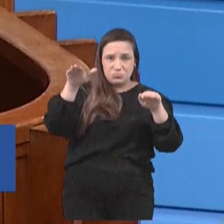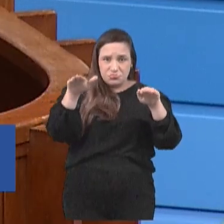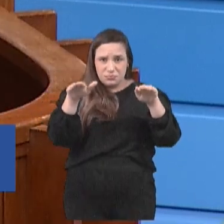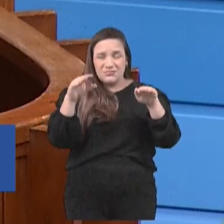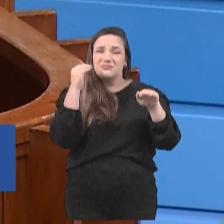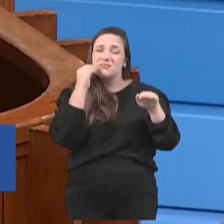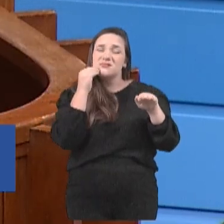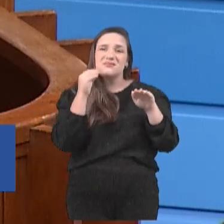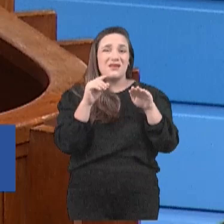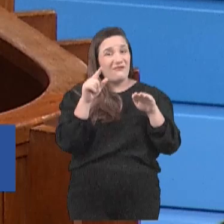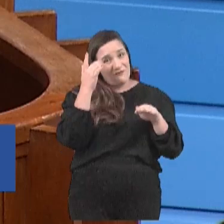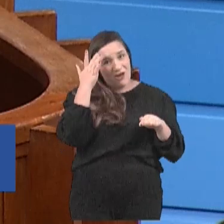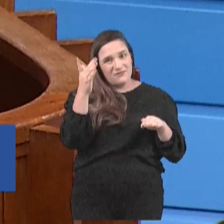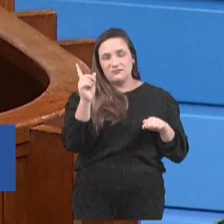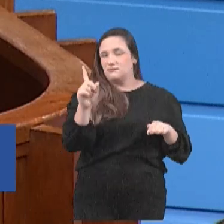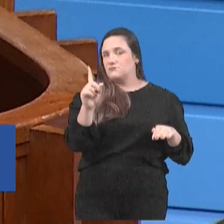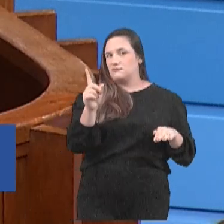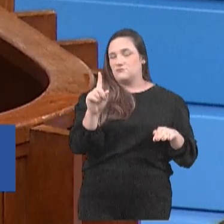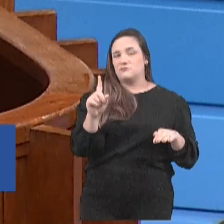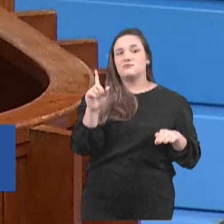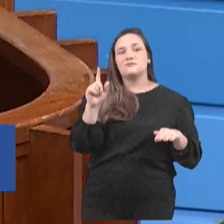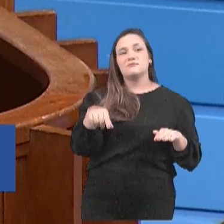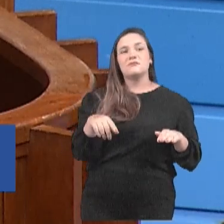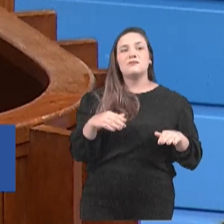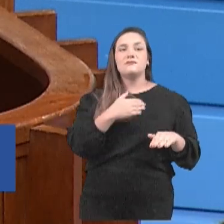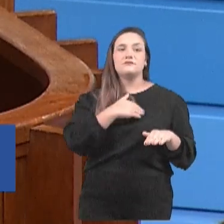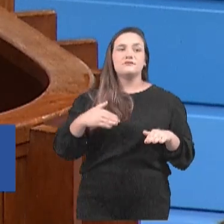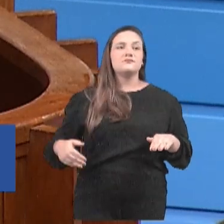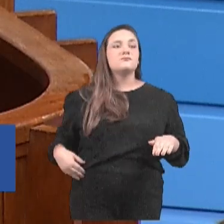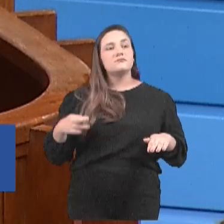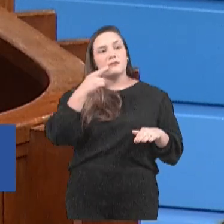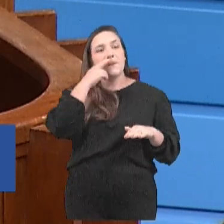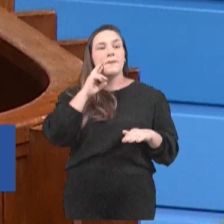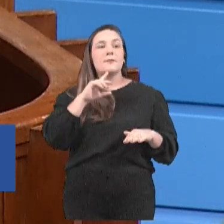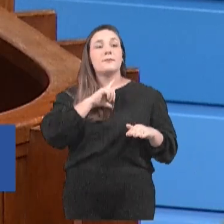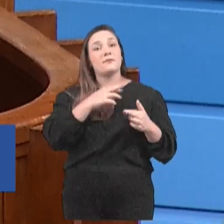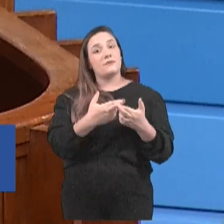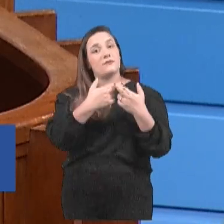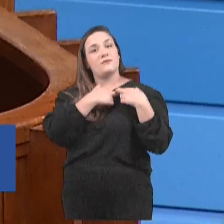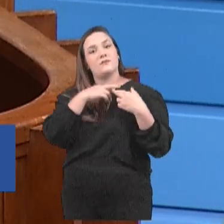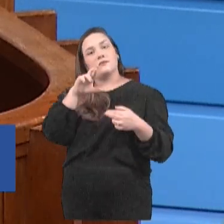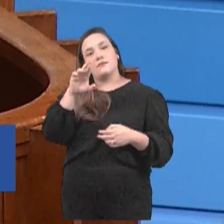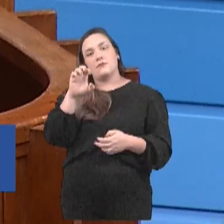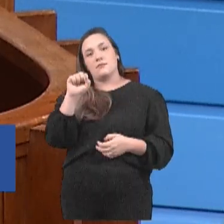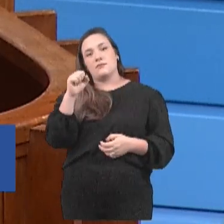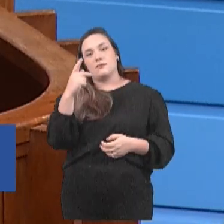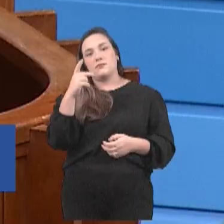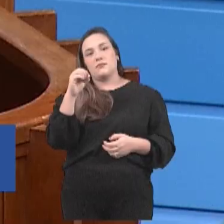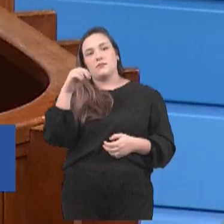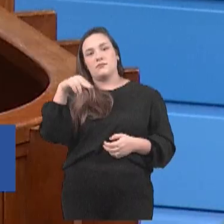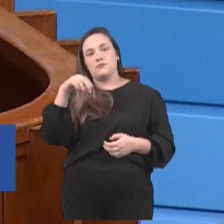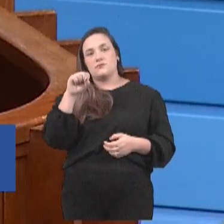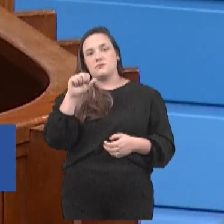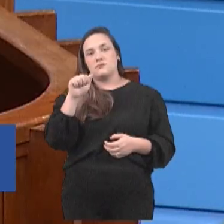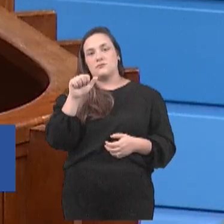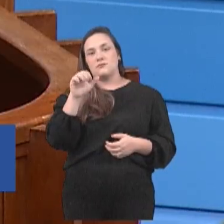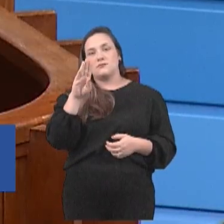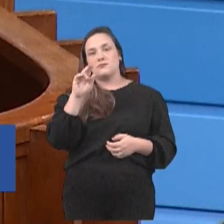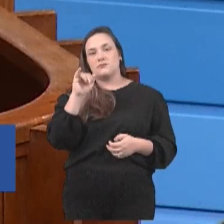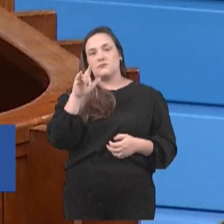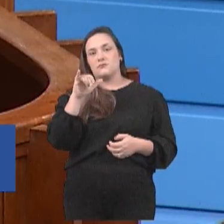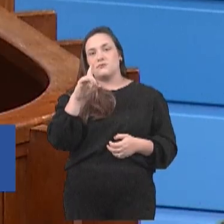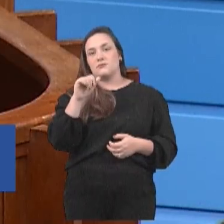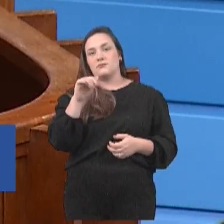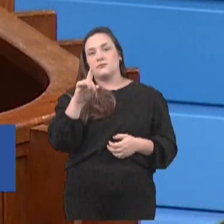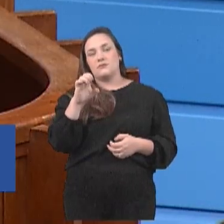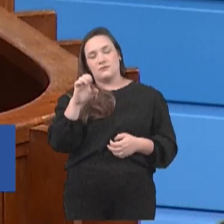que pauta a administração do governador Eduardo Riedel é a responsabilidade. Mas seria uma oportunidade de diminuir ainda